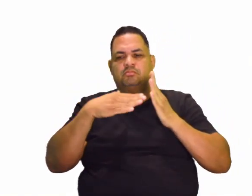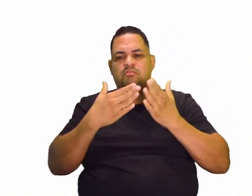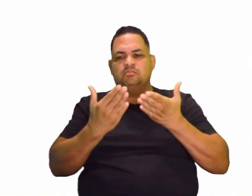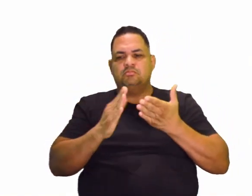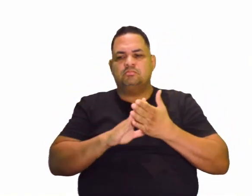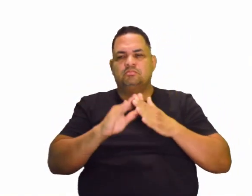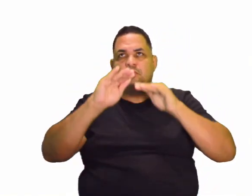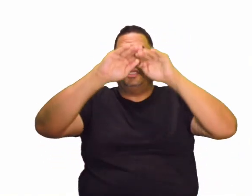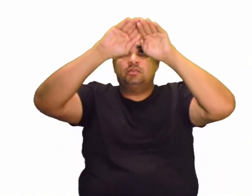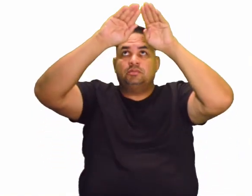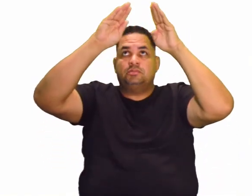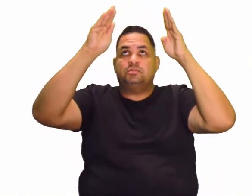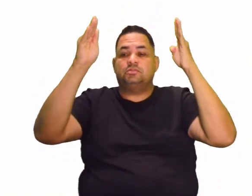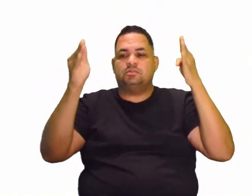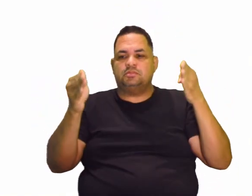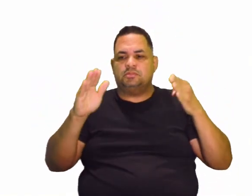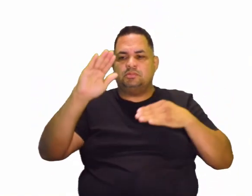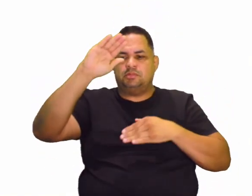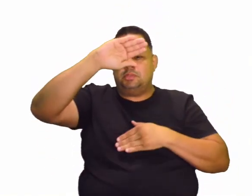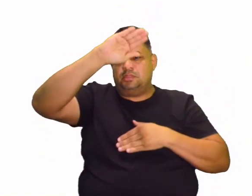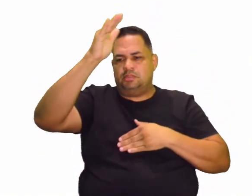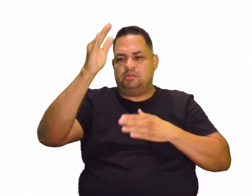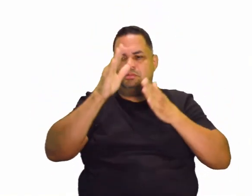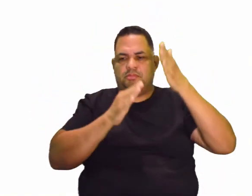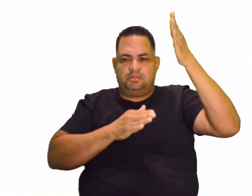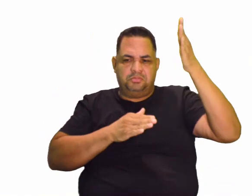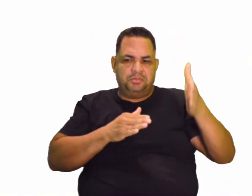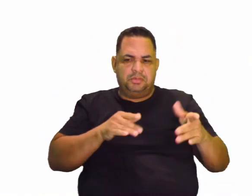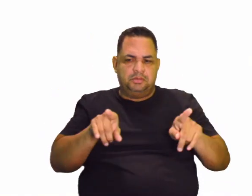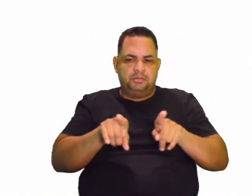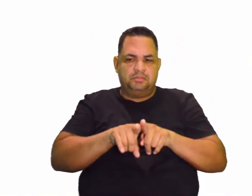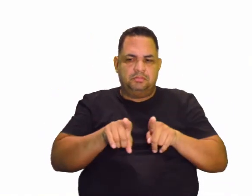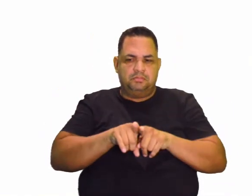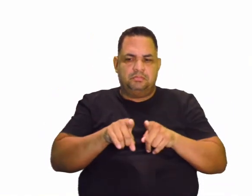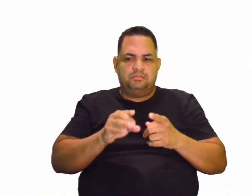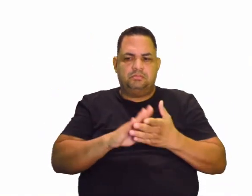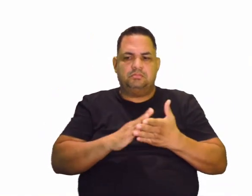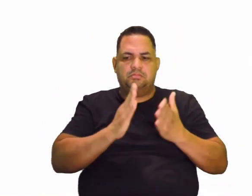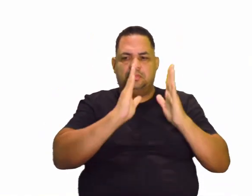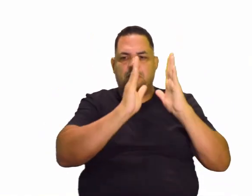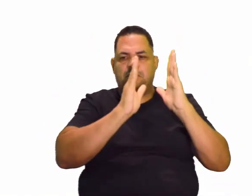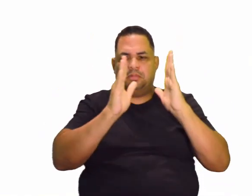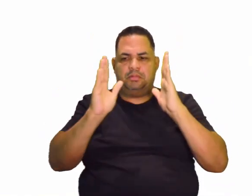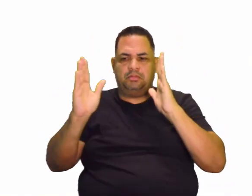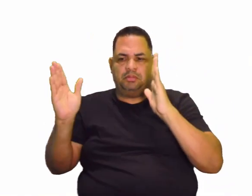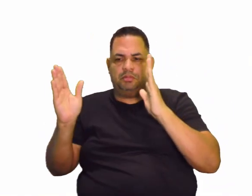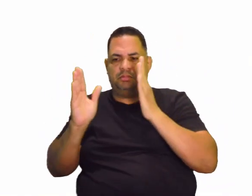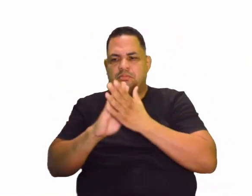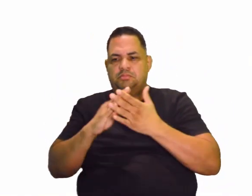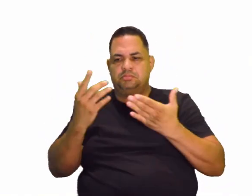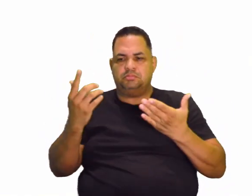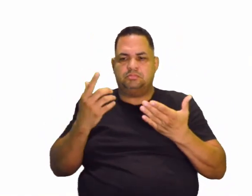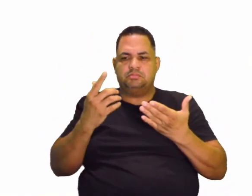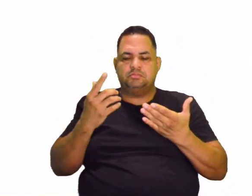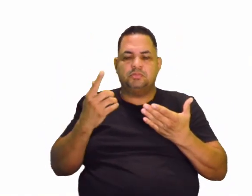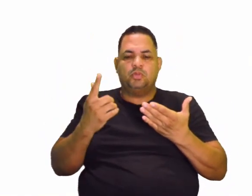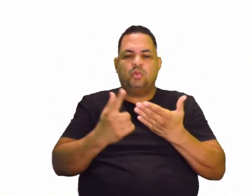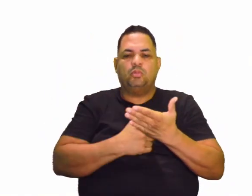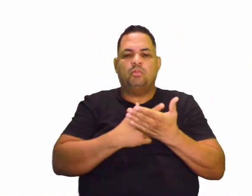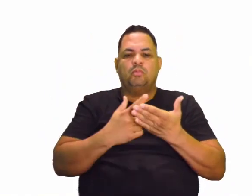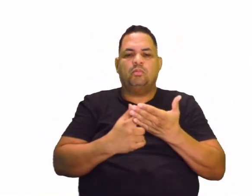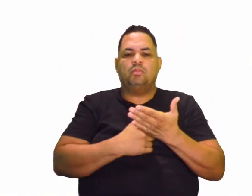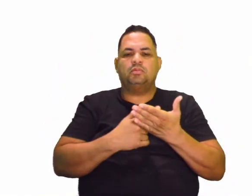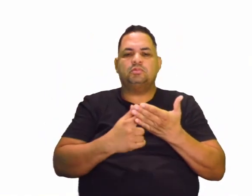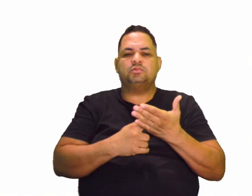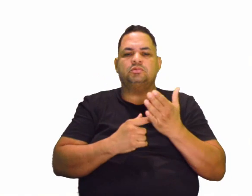teto quanto das paredes, é feito, então, com cenas bíblicas. Como nós observamos aqui, Jesus,